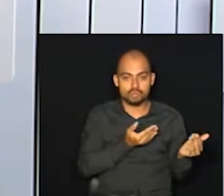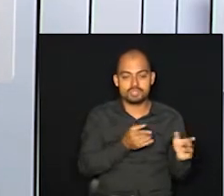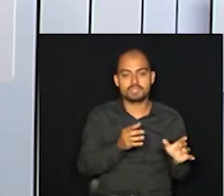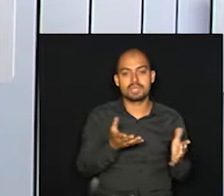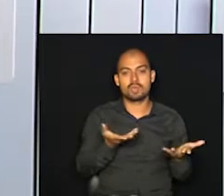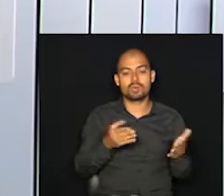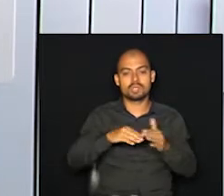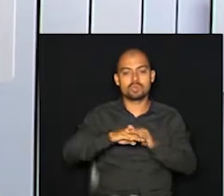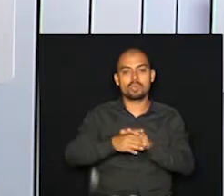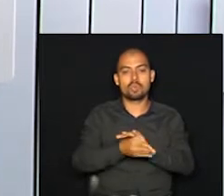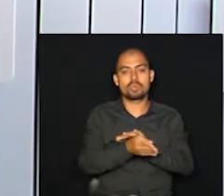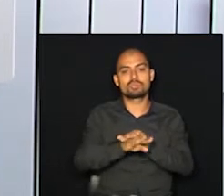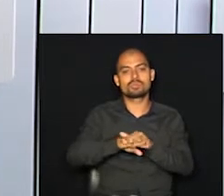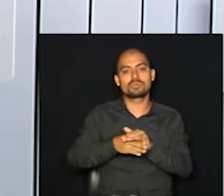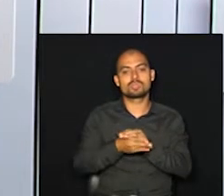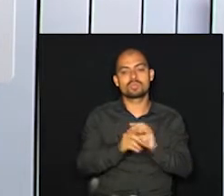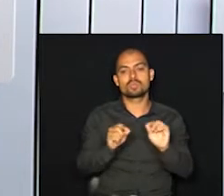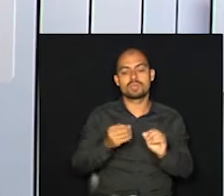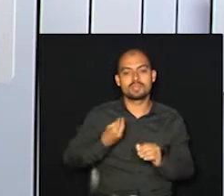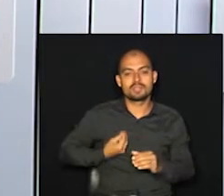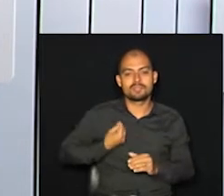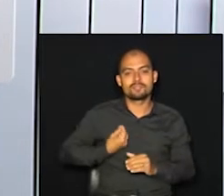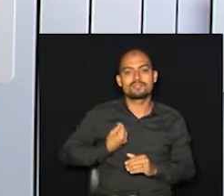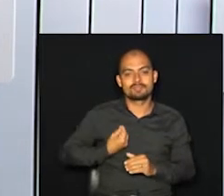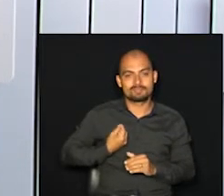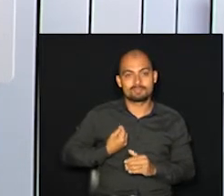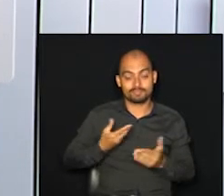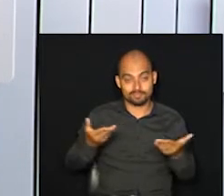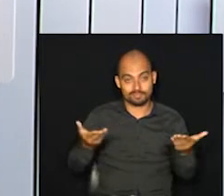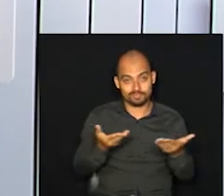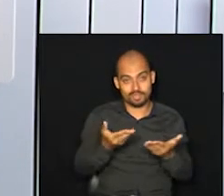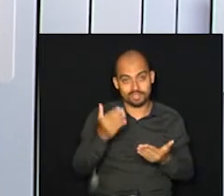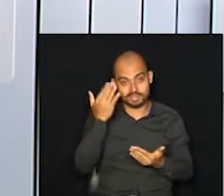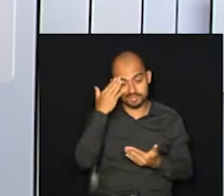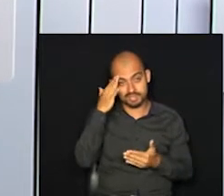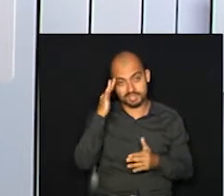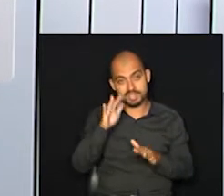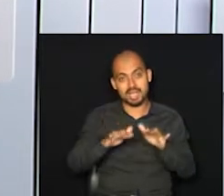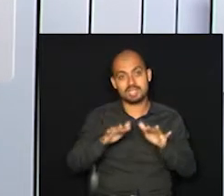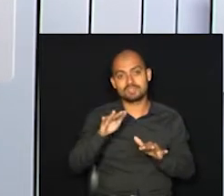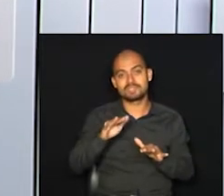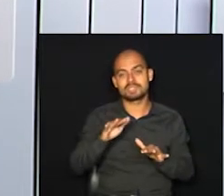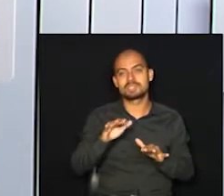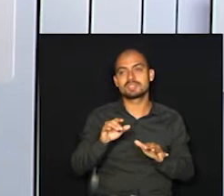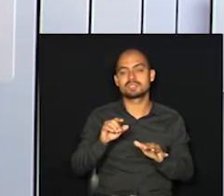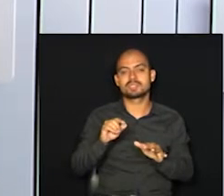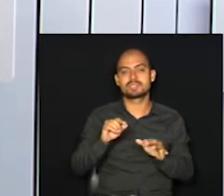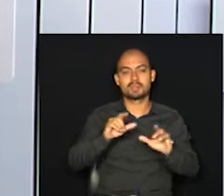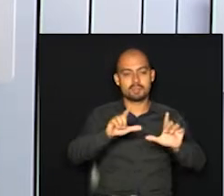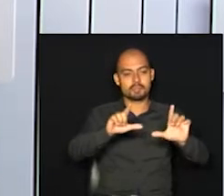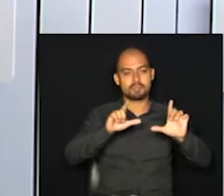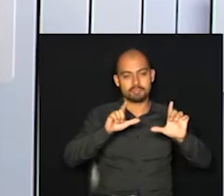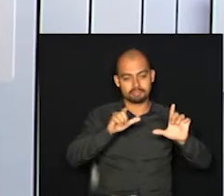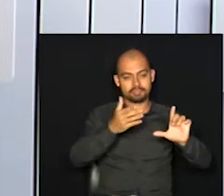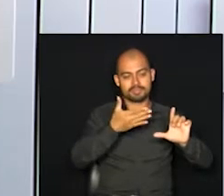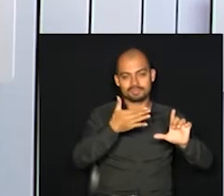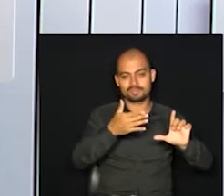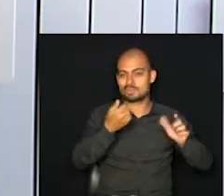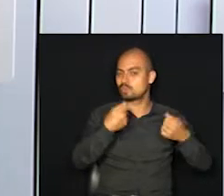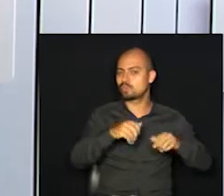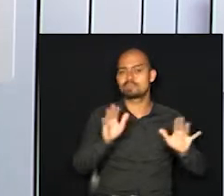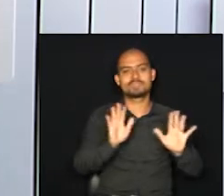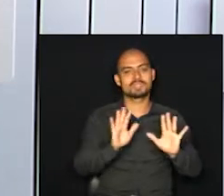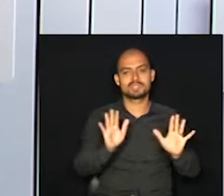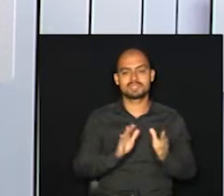a realidade que nós temos e que entender que talvez só um post não seja necessário. Tem algo que é